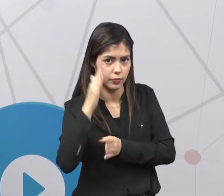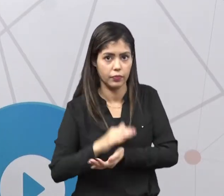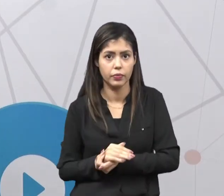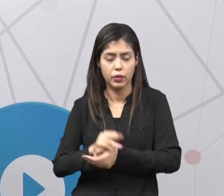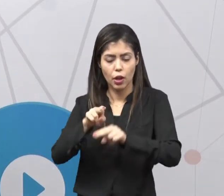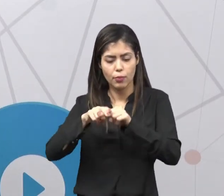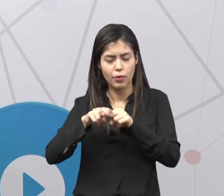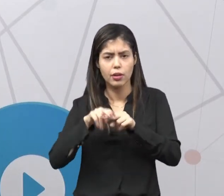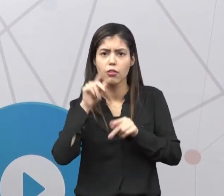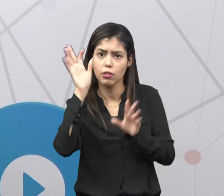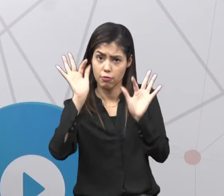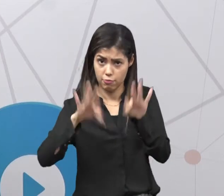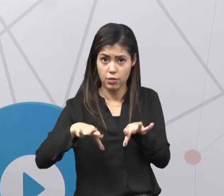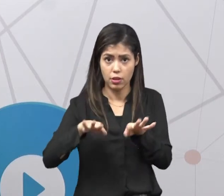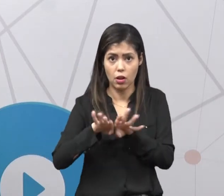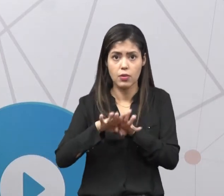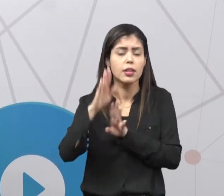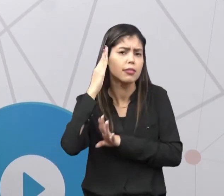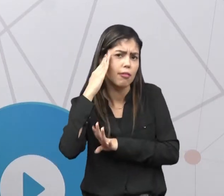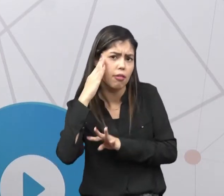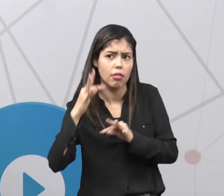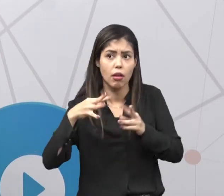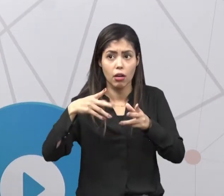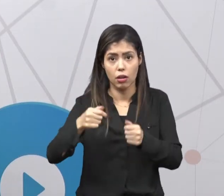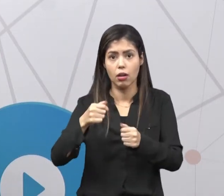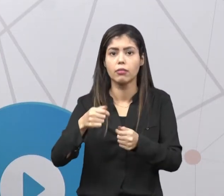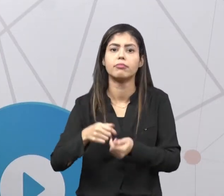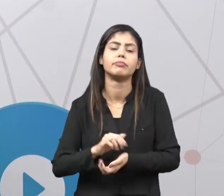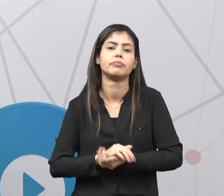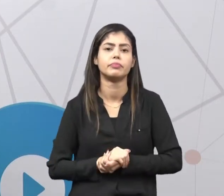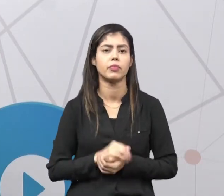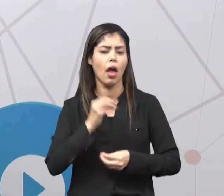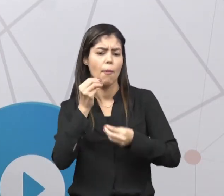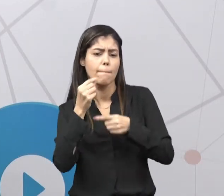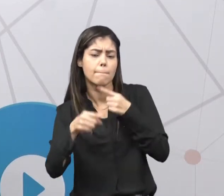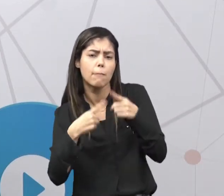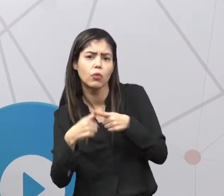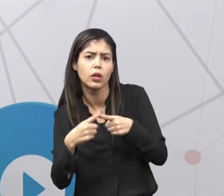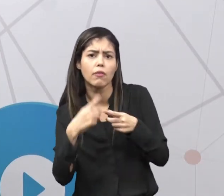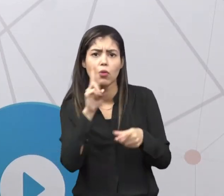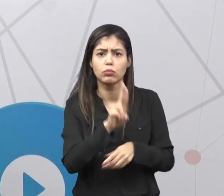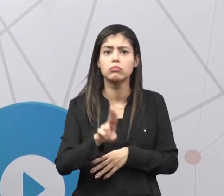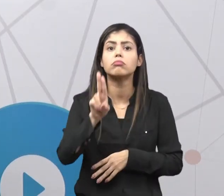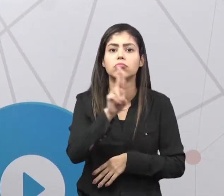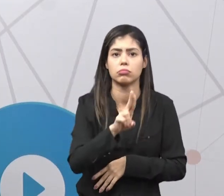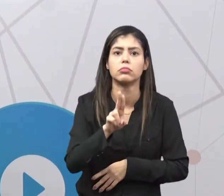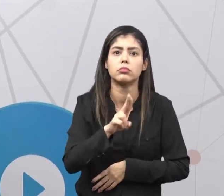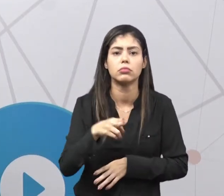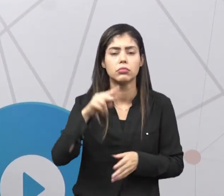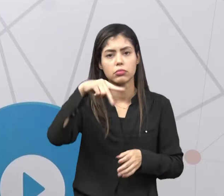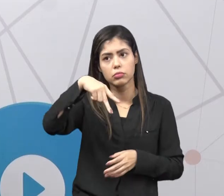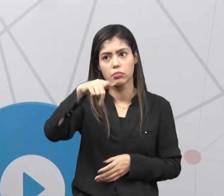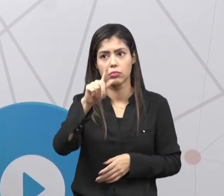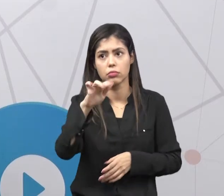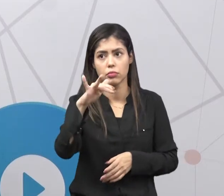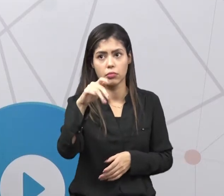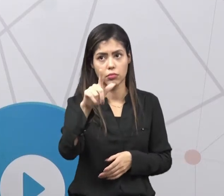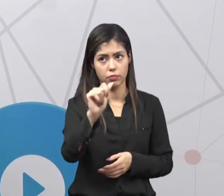deixei para o final, para que vocês entendam essa terminologia, por que foi usada essa possibilidade de queda.